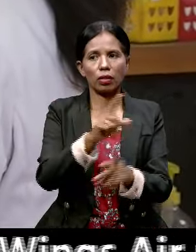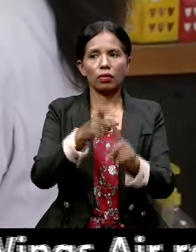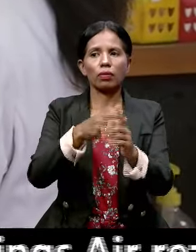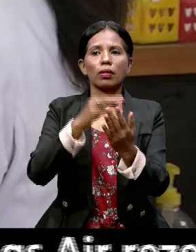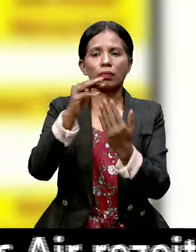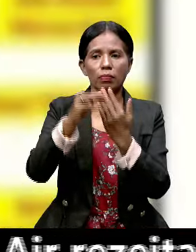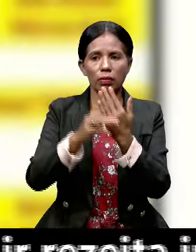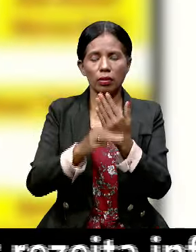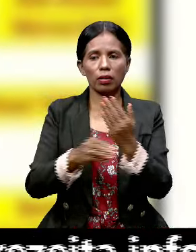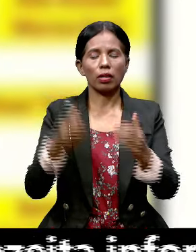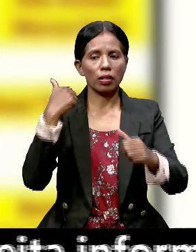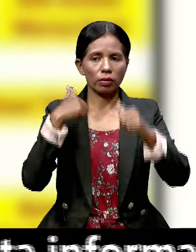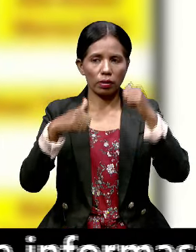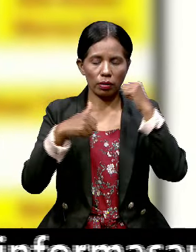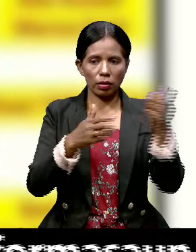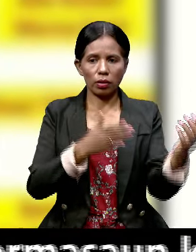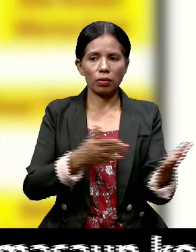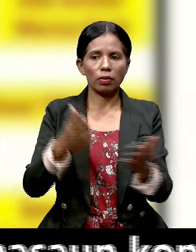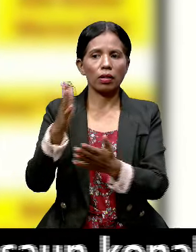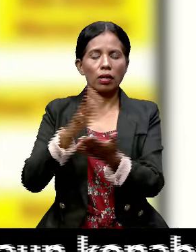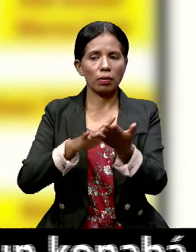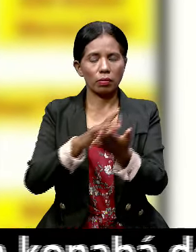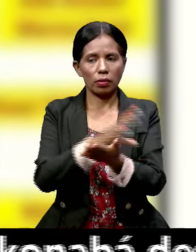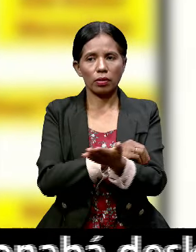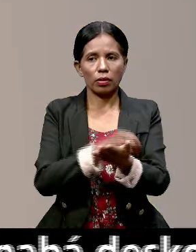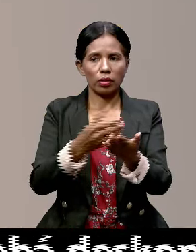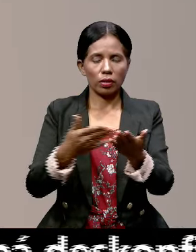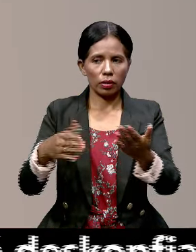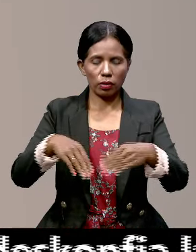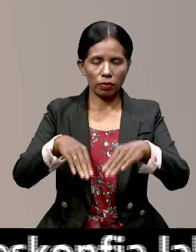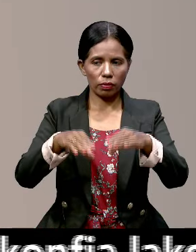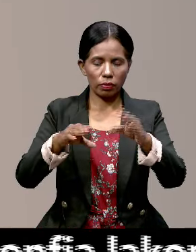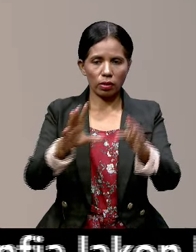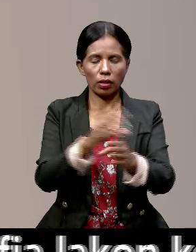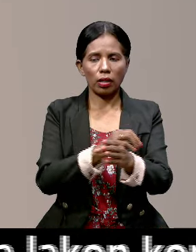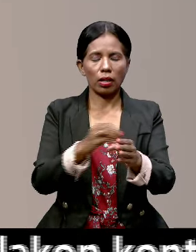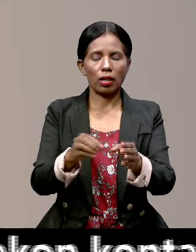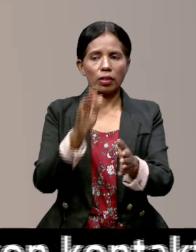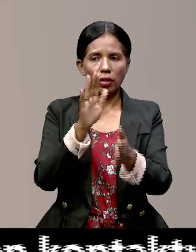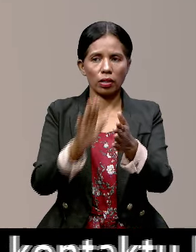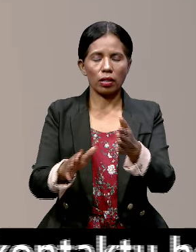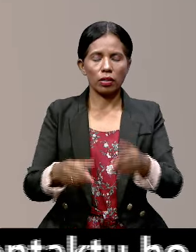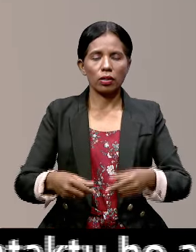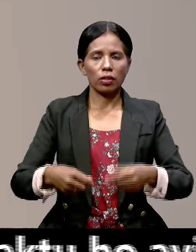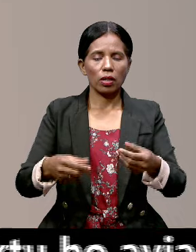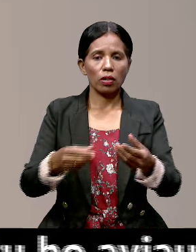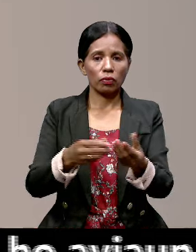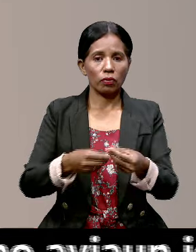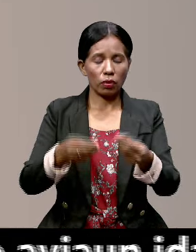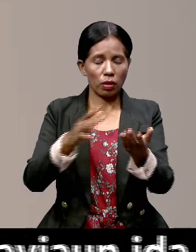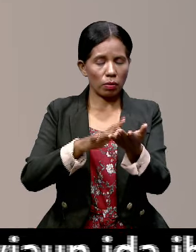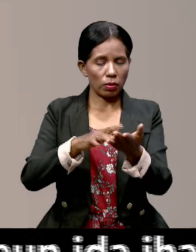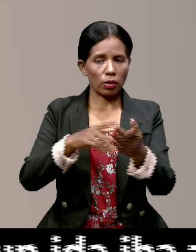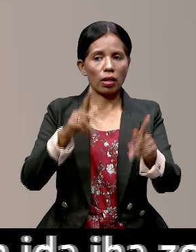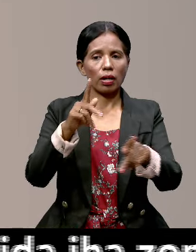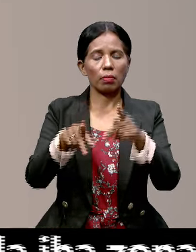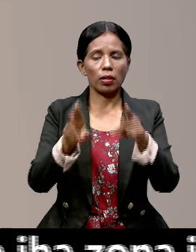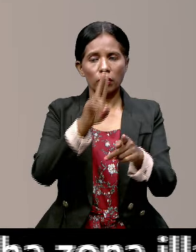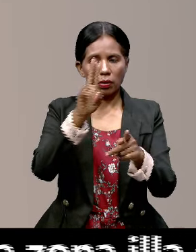konaba atividade importação armazenamento fa antoma carretalho no exportação ai moruk ba ema atu